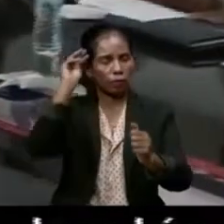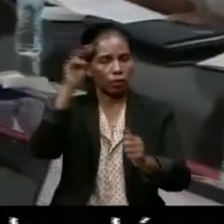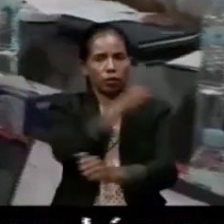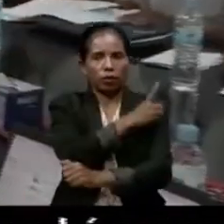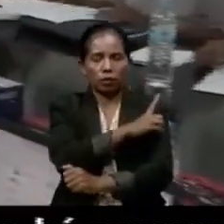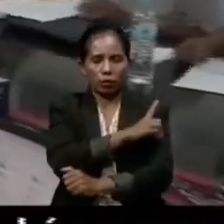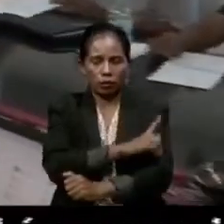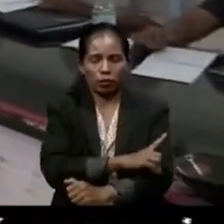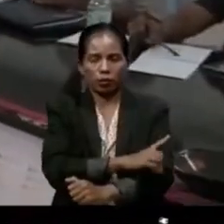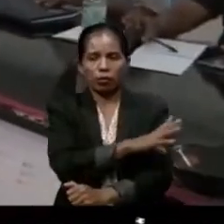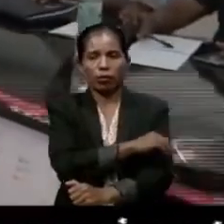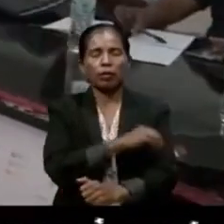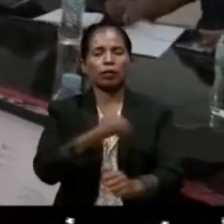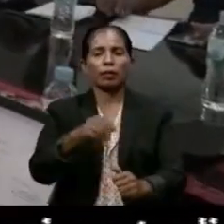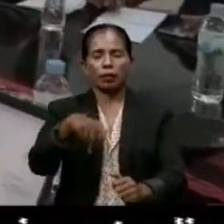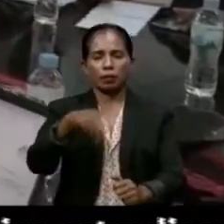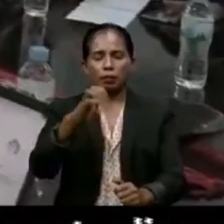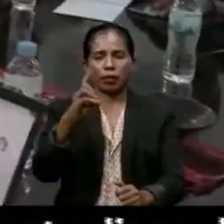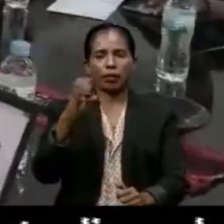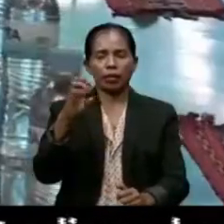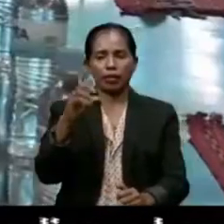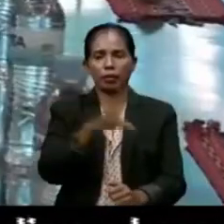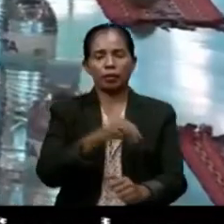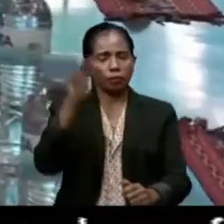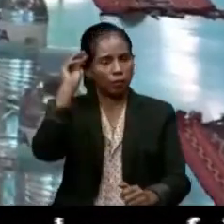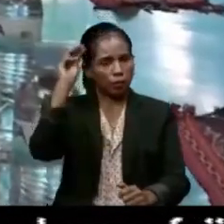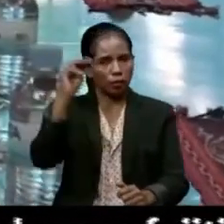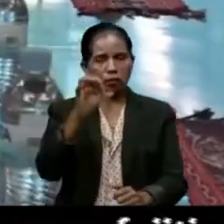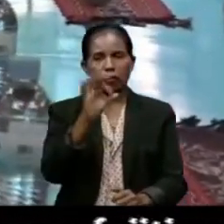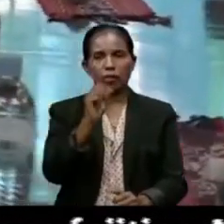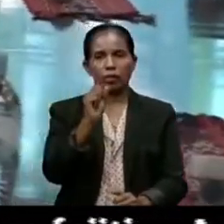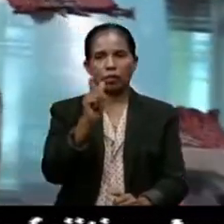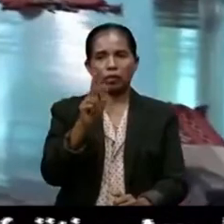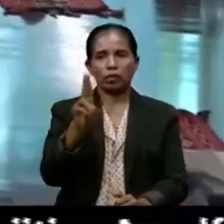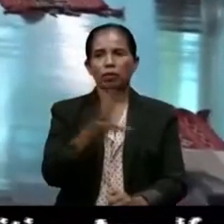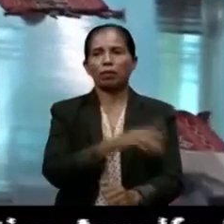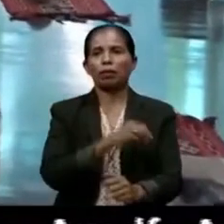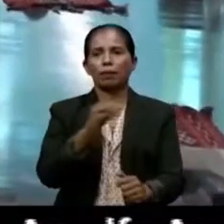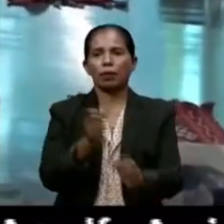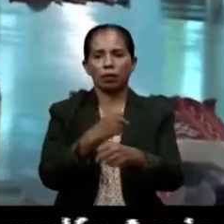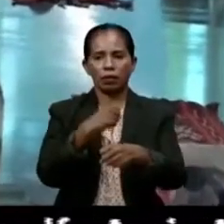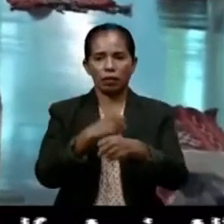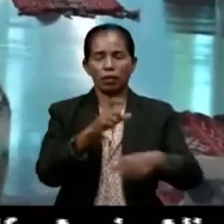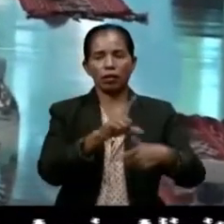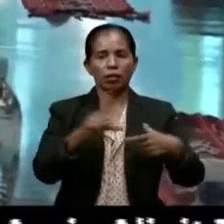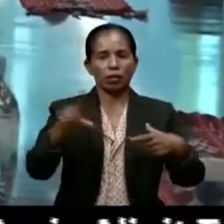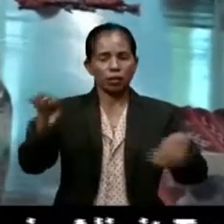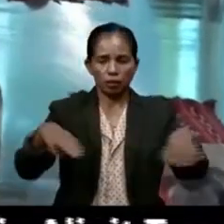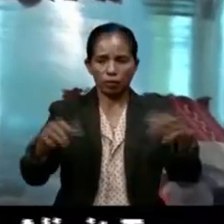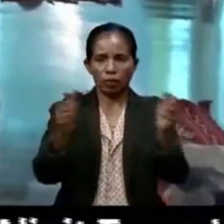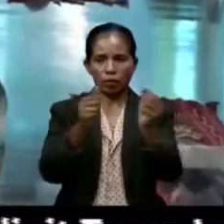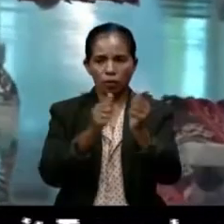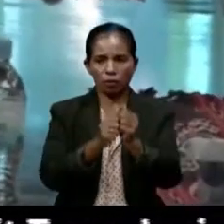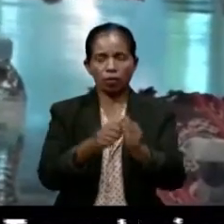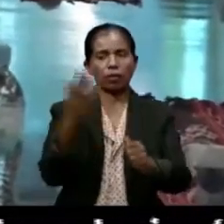Dom Anciano do Rosário Gomes Pedro Clamarfuic, no Ministro Interior Francisco da Costa Guterres, o de Halo Linha Coordenação Serviço e a